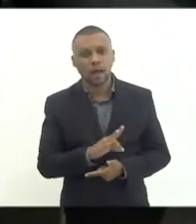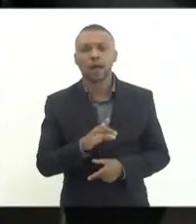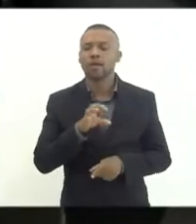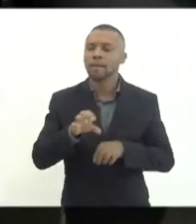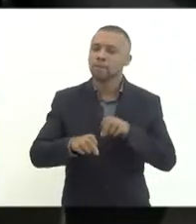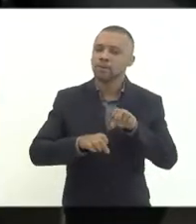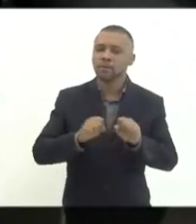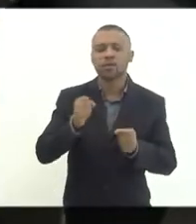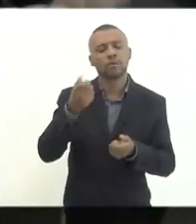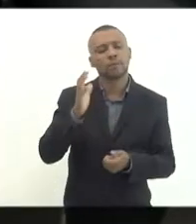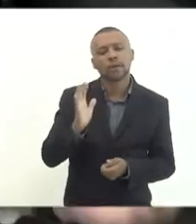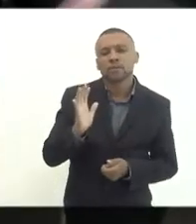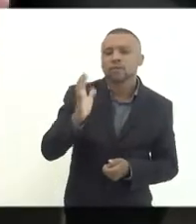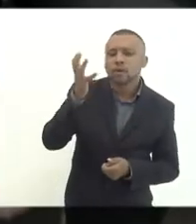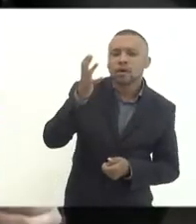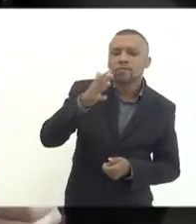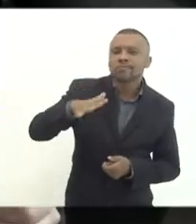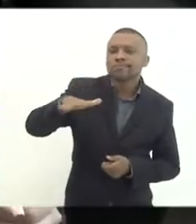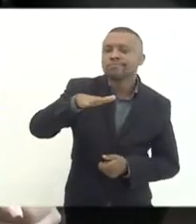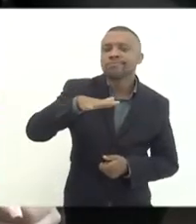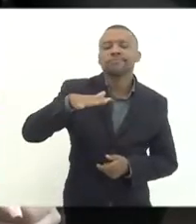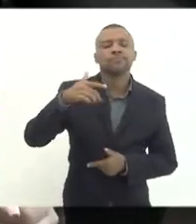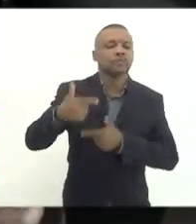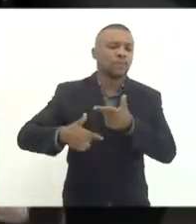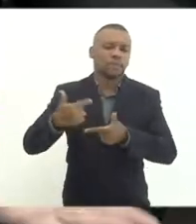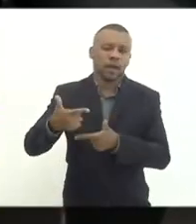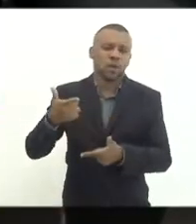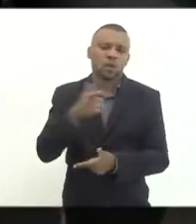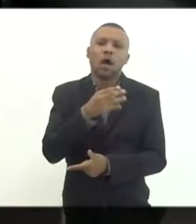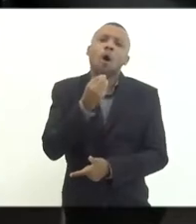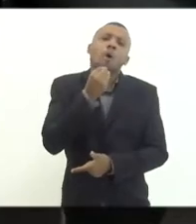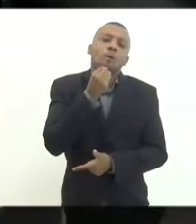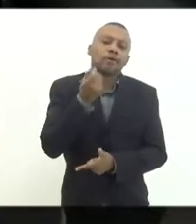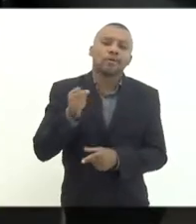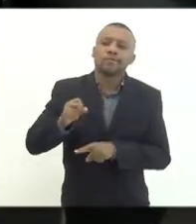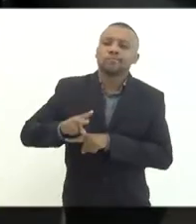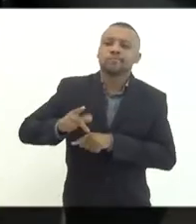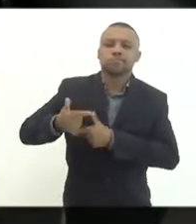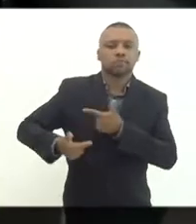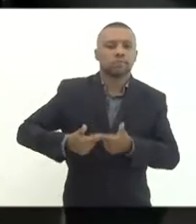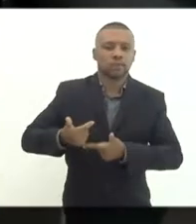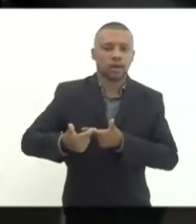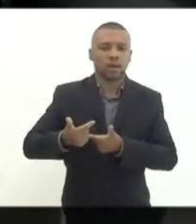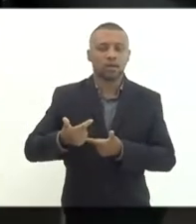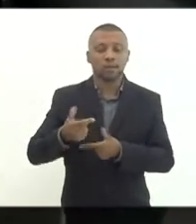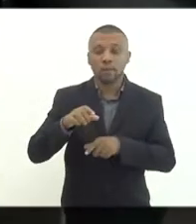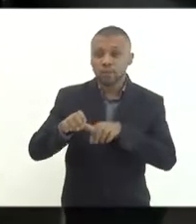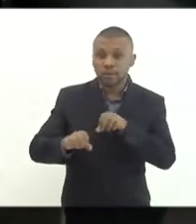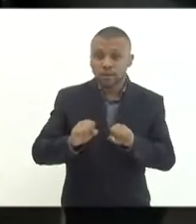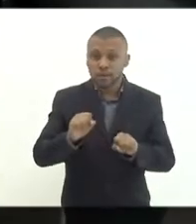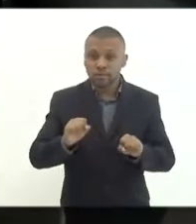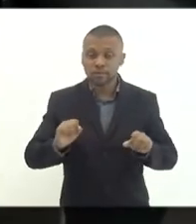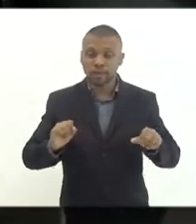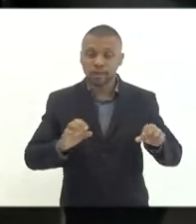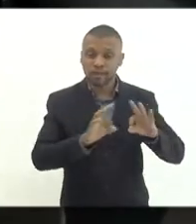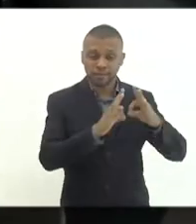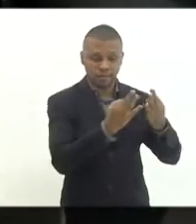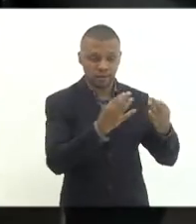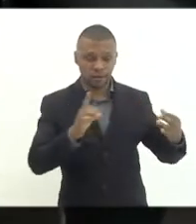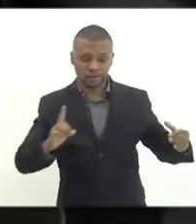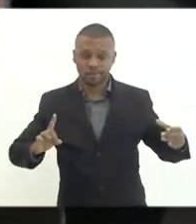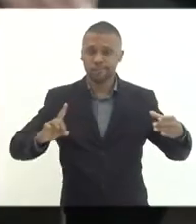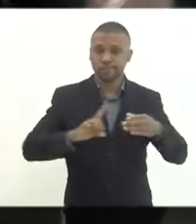uma situação para ele no mercado de trabalho buscando a assistência buscando a reinserção familiar dele